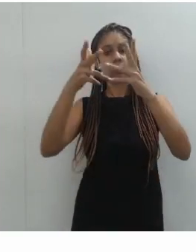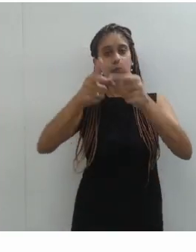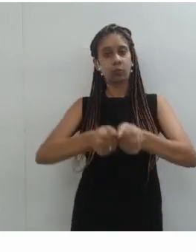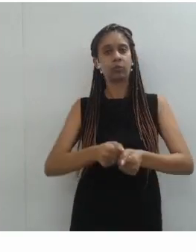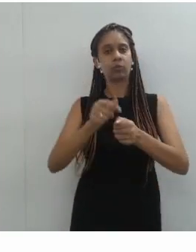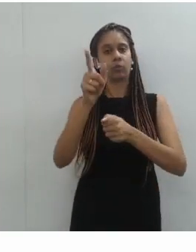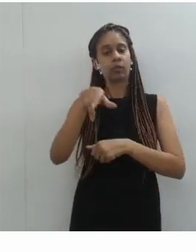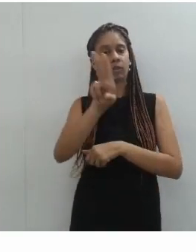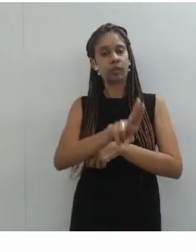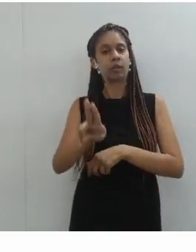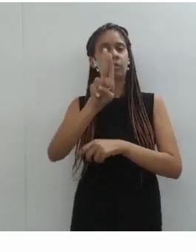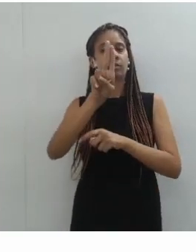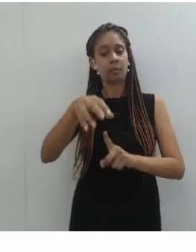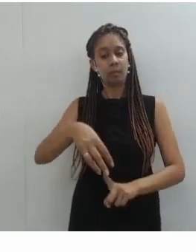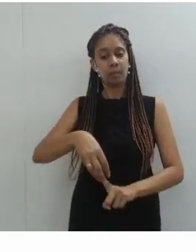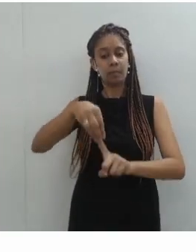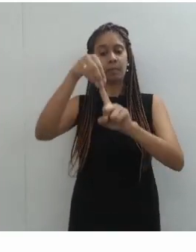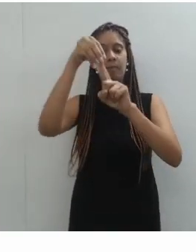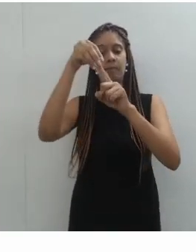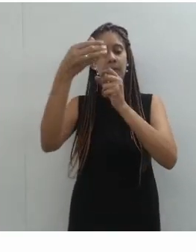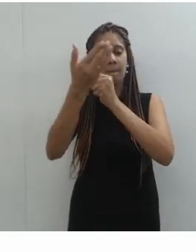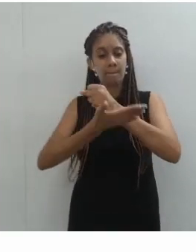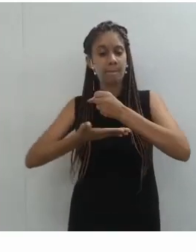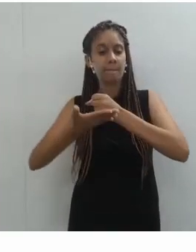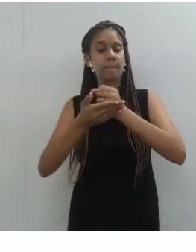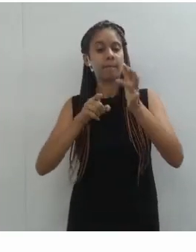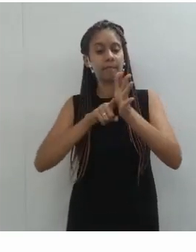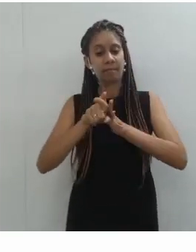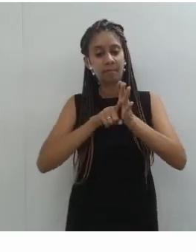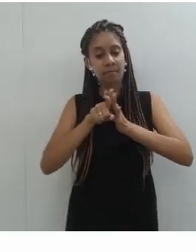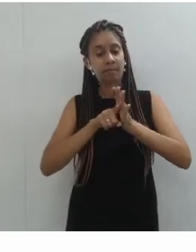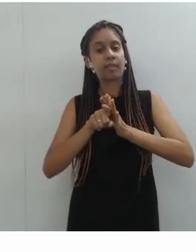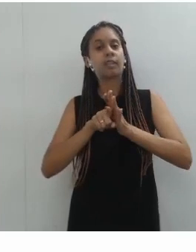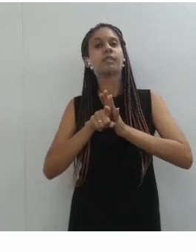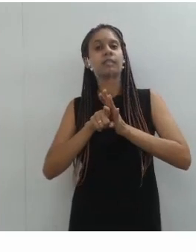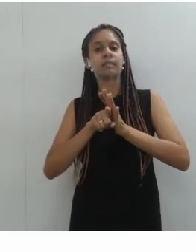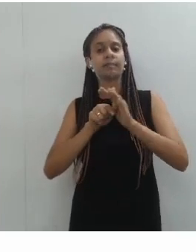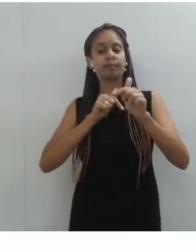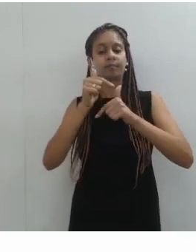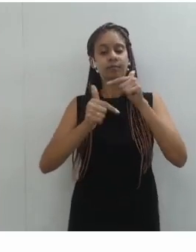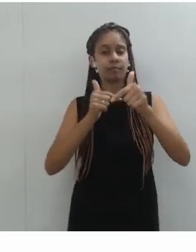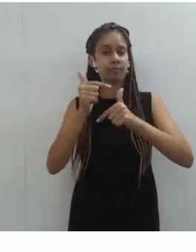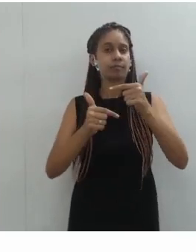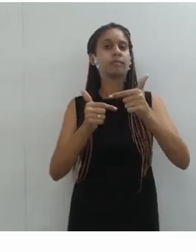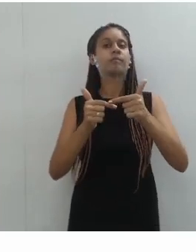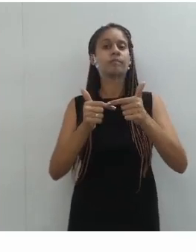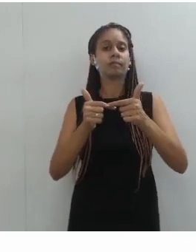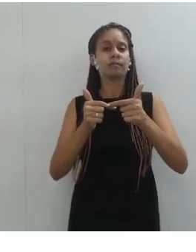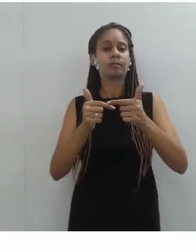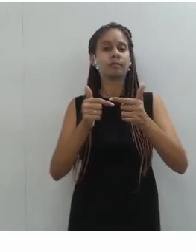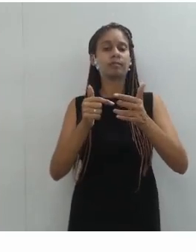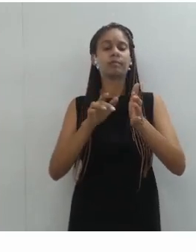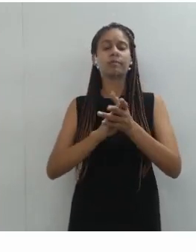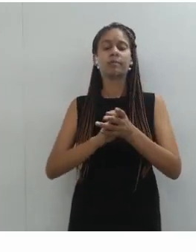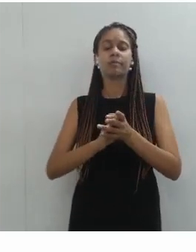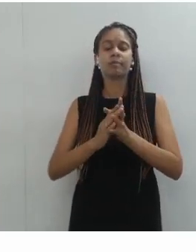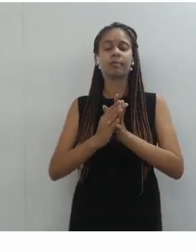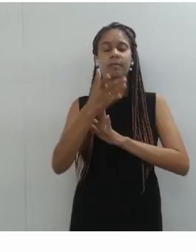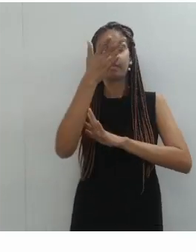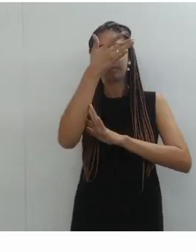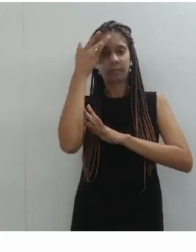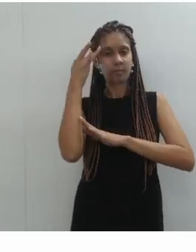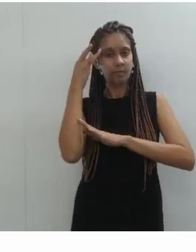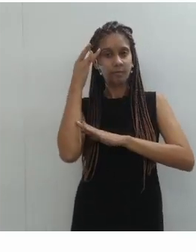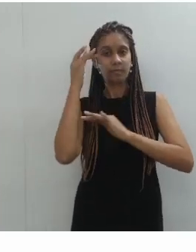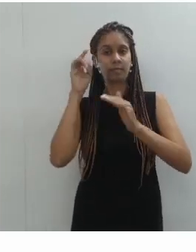como matéria-prima, como fonte de pesquisa para o trabalho do historiador. Uma fonte escrita